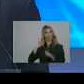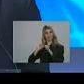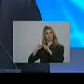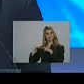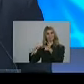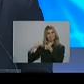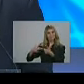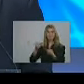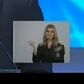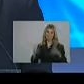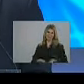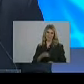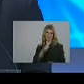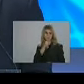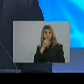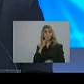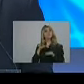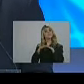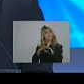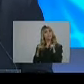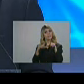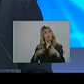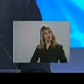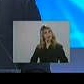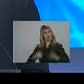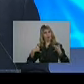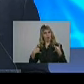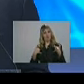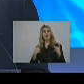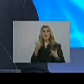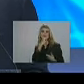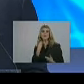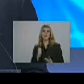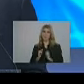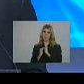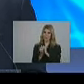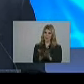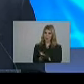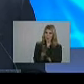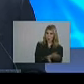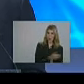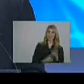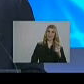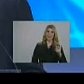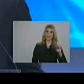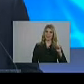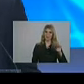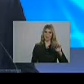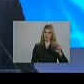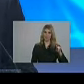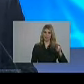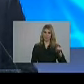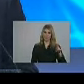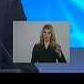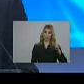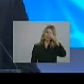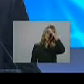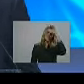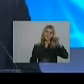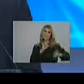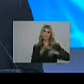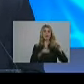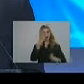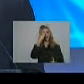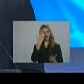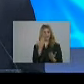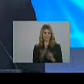que foi possível. E eu quero dizer que tenho muita honra de ter participado ao lado do prefeito Eduardo Paes dessa transformação. Mas eu